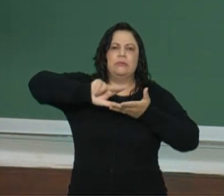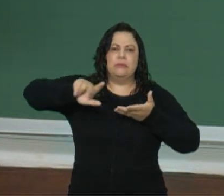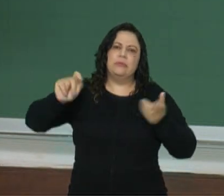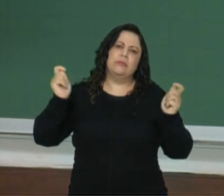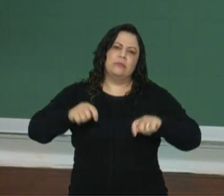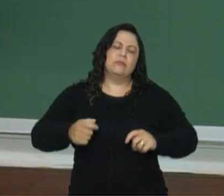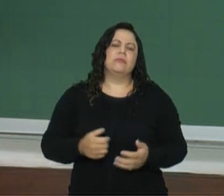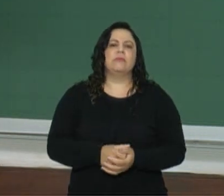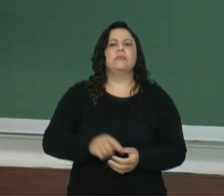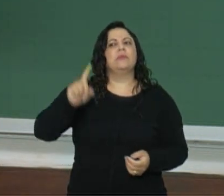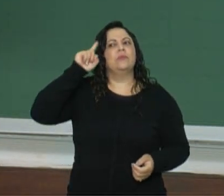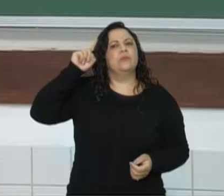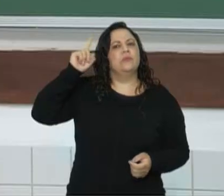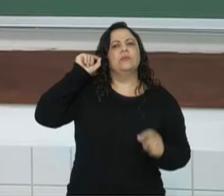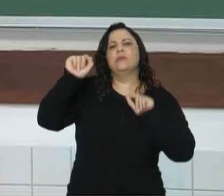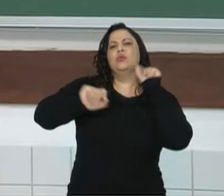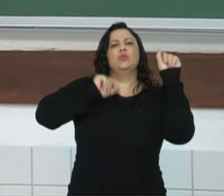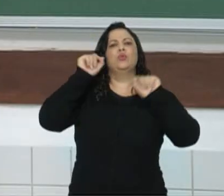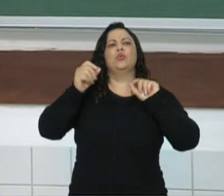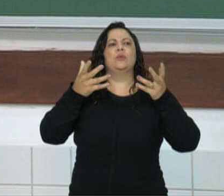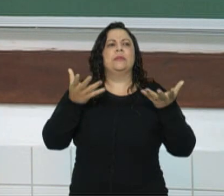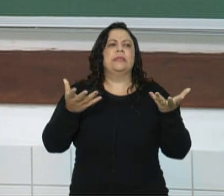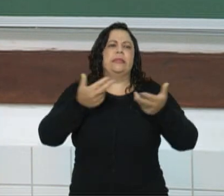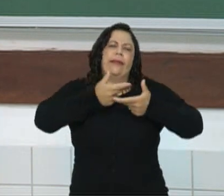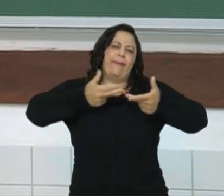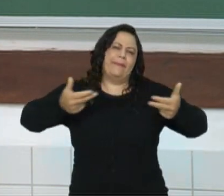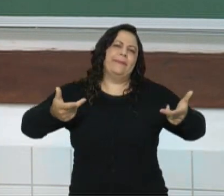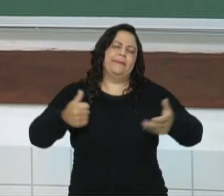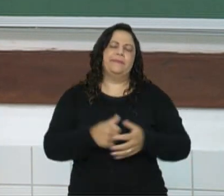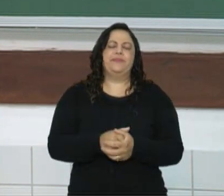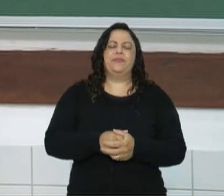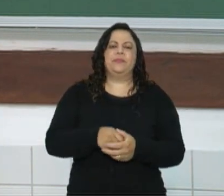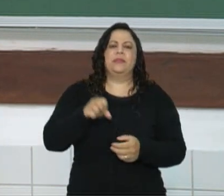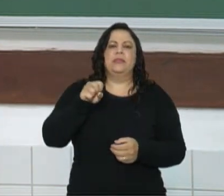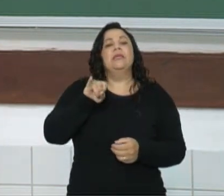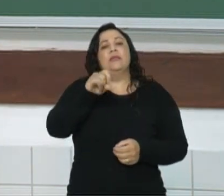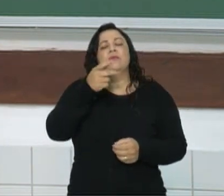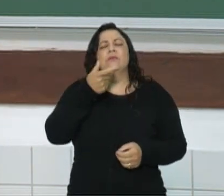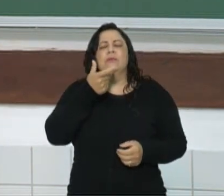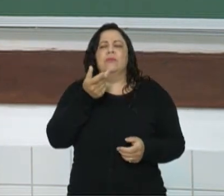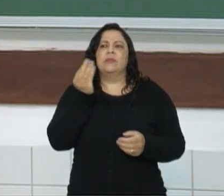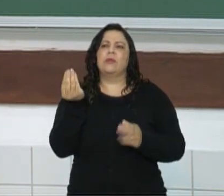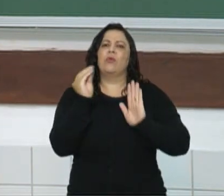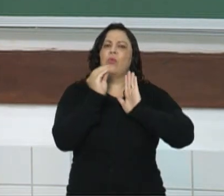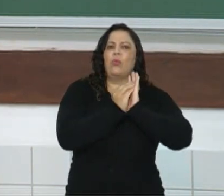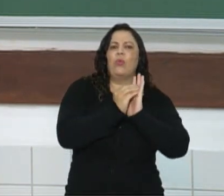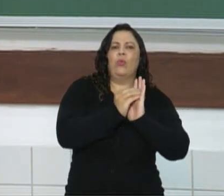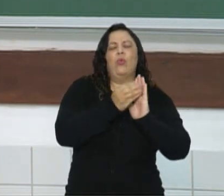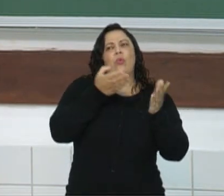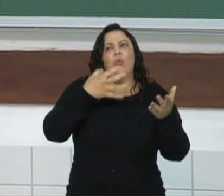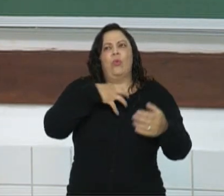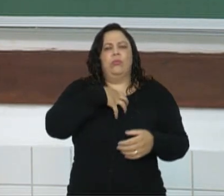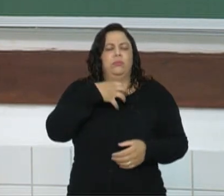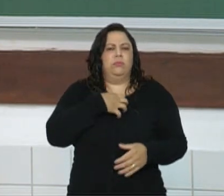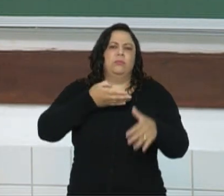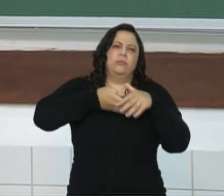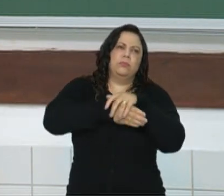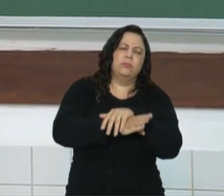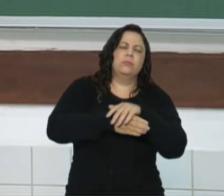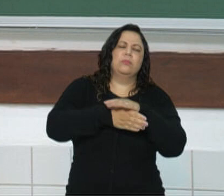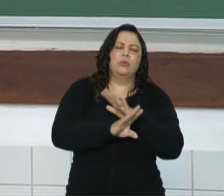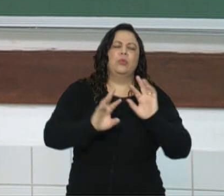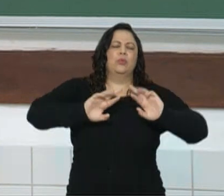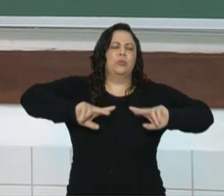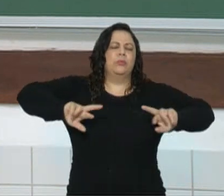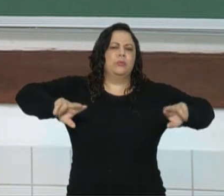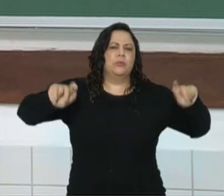hábitos cotidianos em geral. Então, se você colocou aí alguns hábitos desses ou coisas parecidas com isso, saiba que isso é